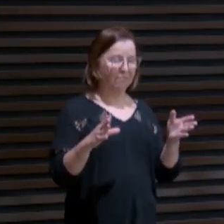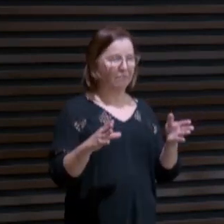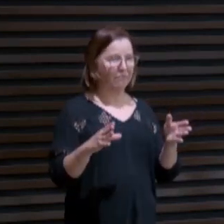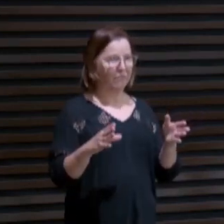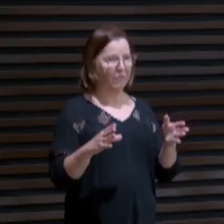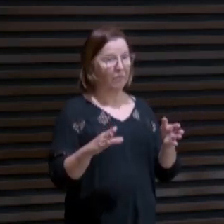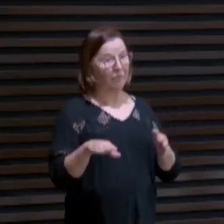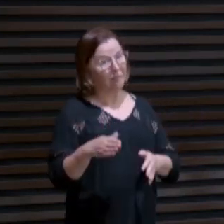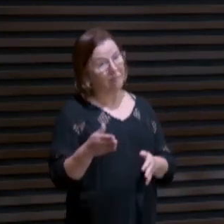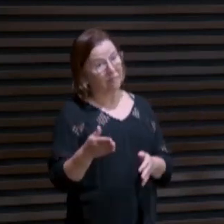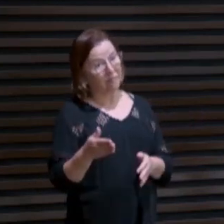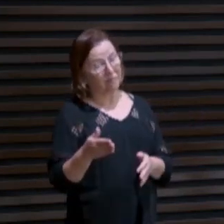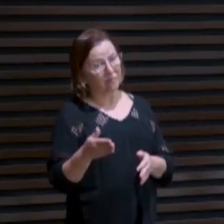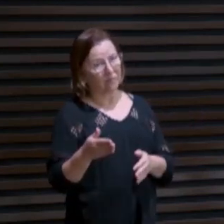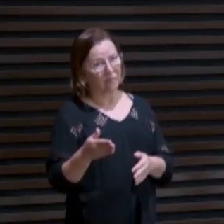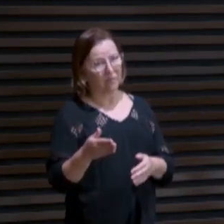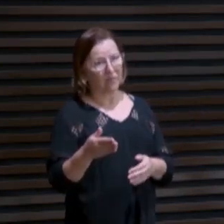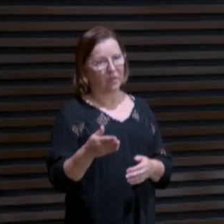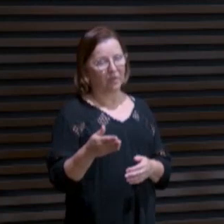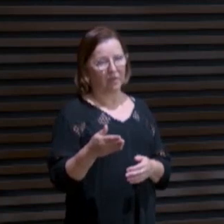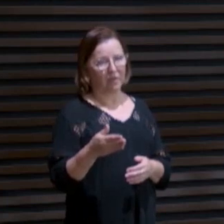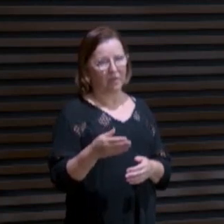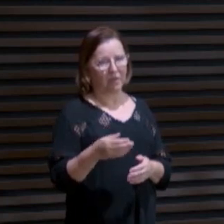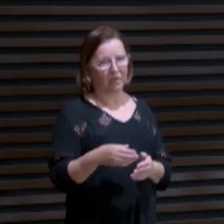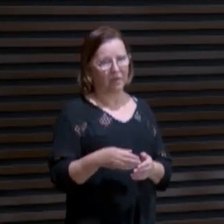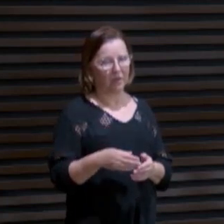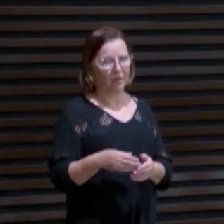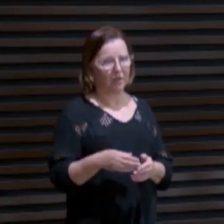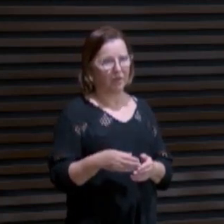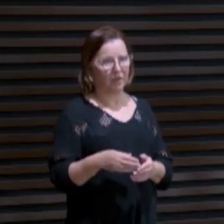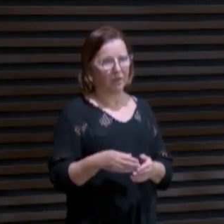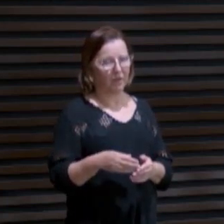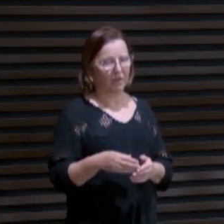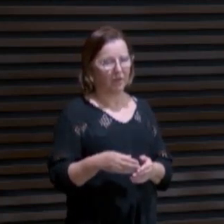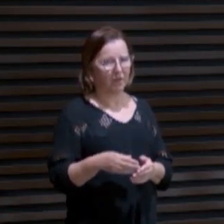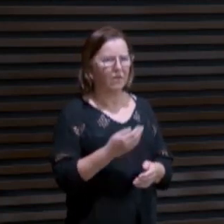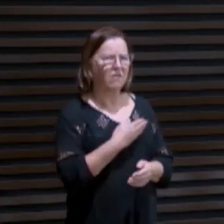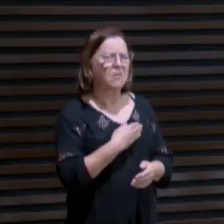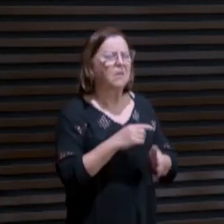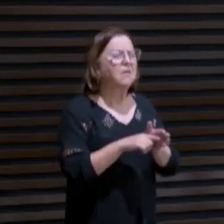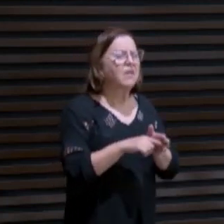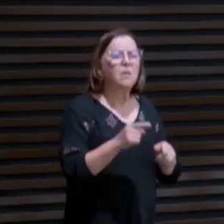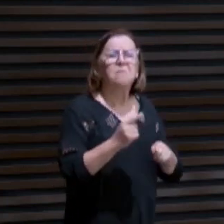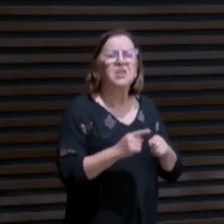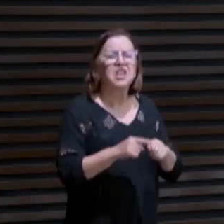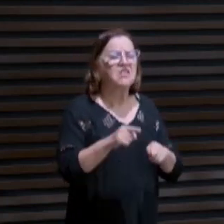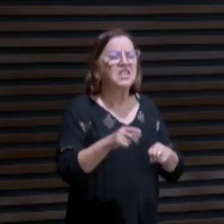E então o colega concluiu: por que você está na cadeia?